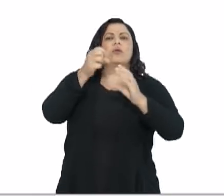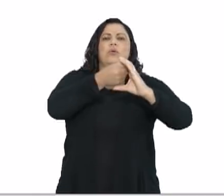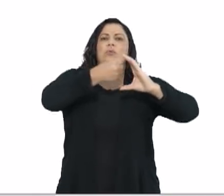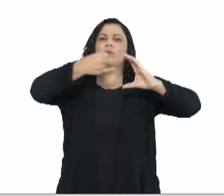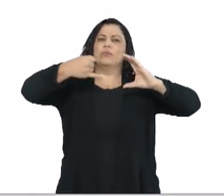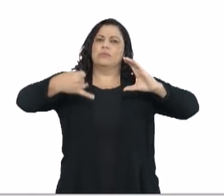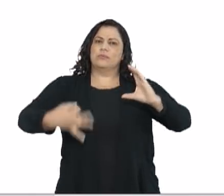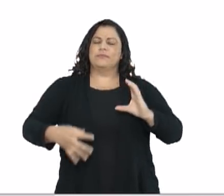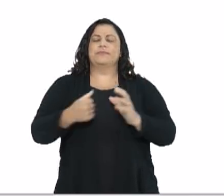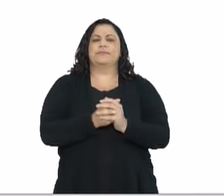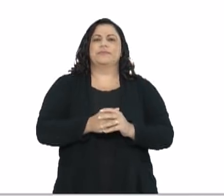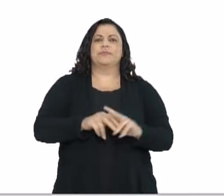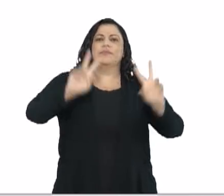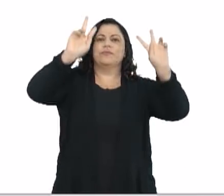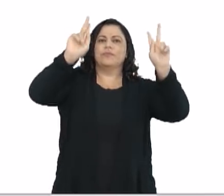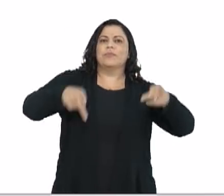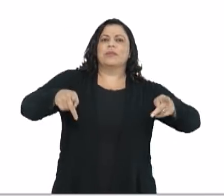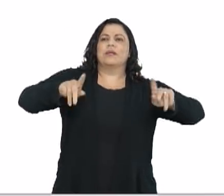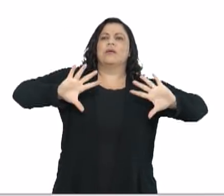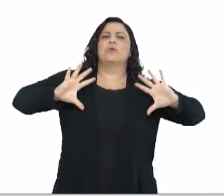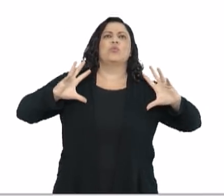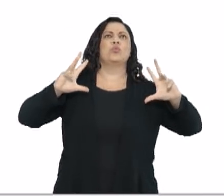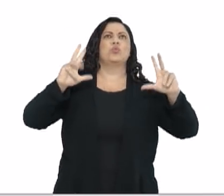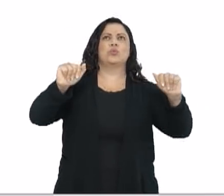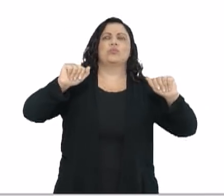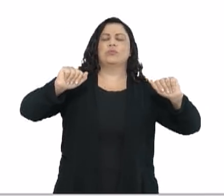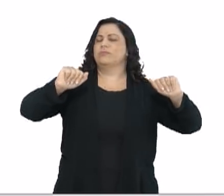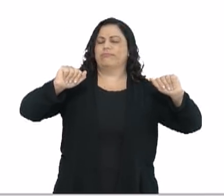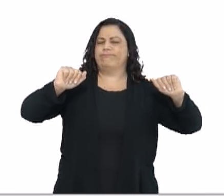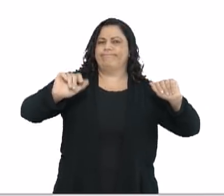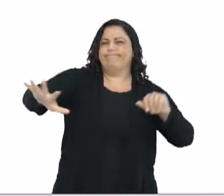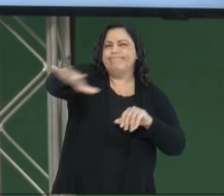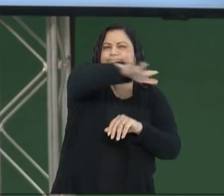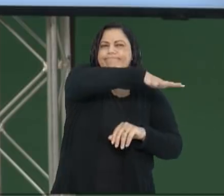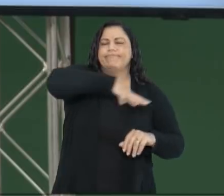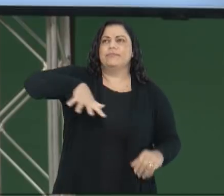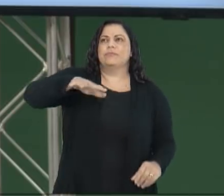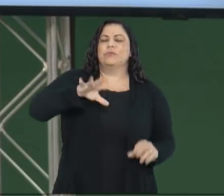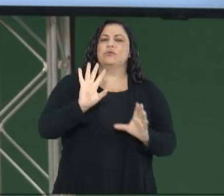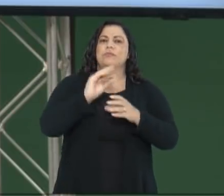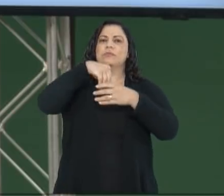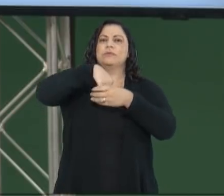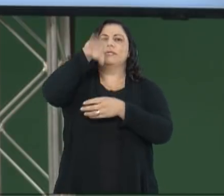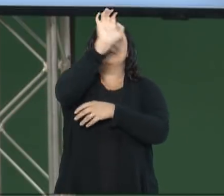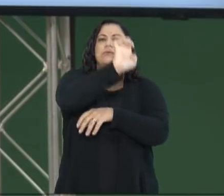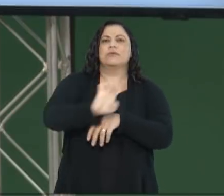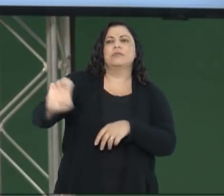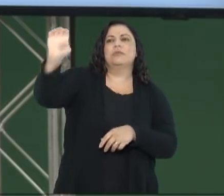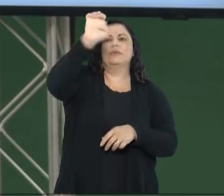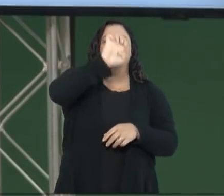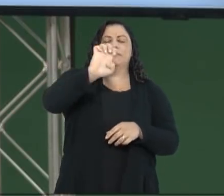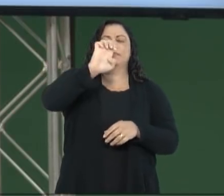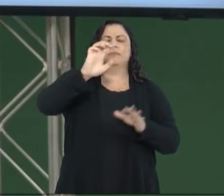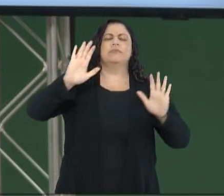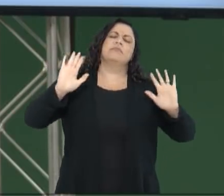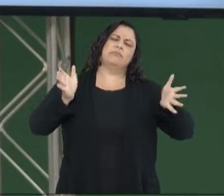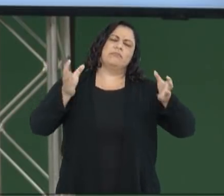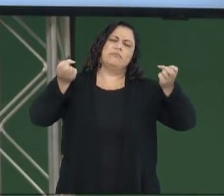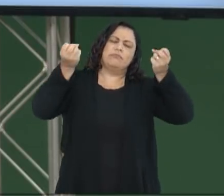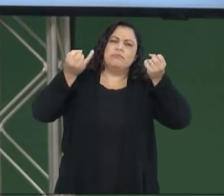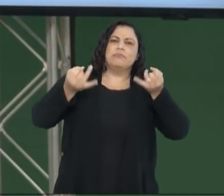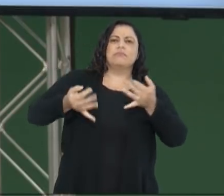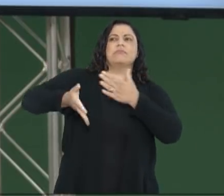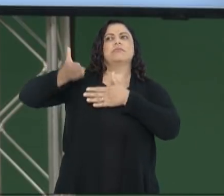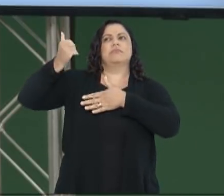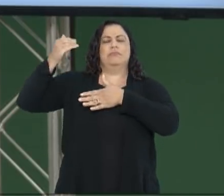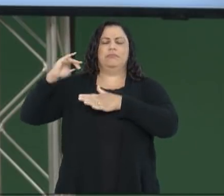das paisagens da Europa. Na aula passada, lá a gente já tratou um pouquinho sobre essa ideia de mudanças nas paisagens e